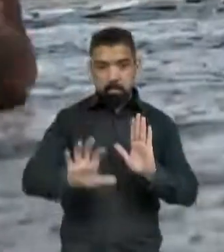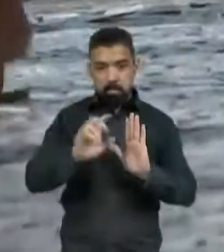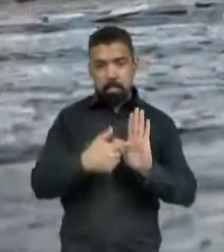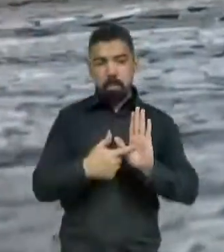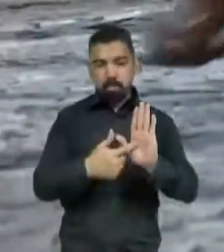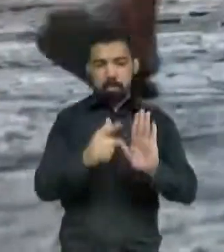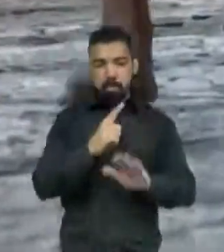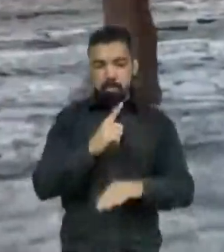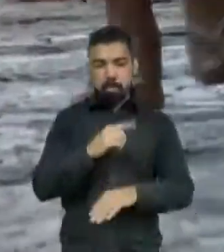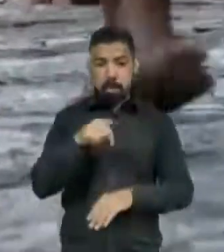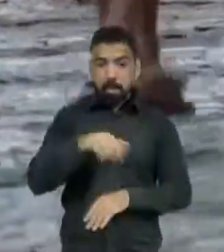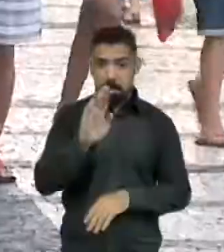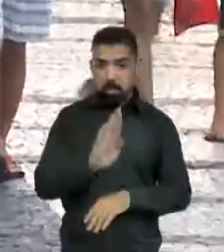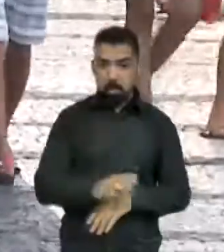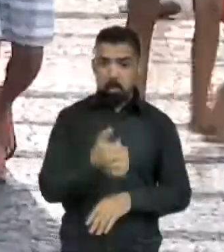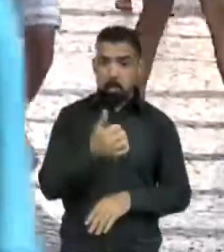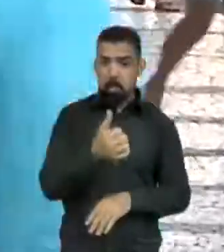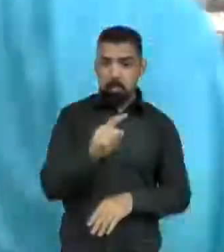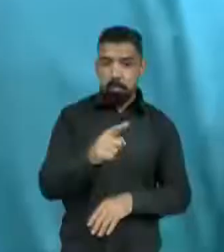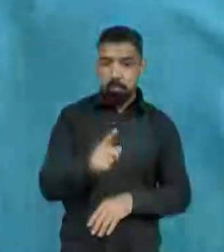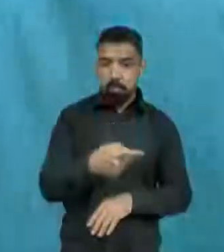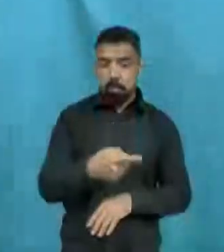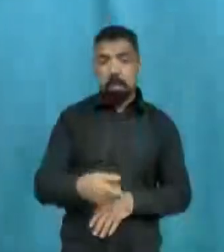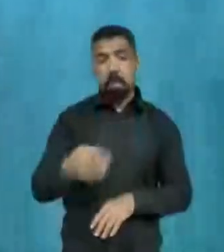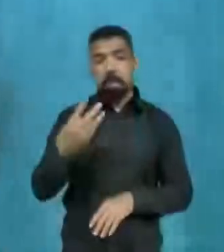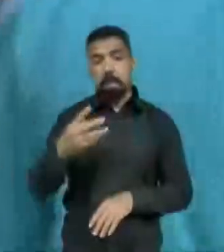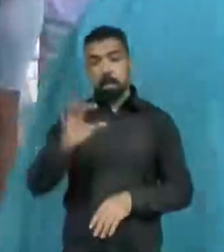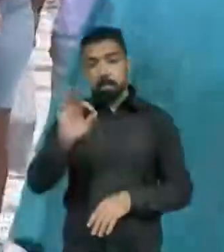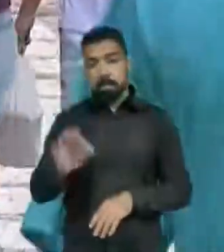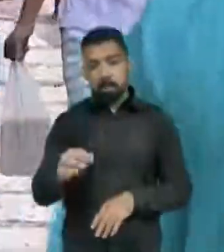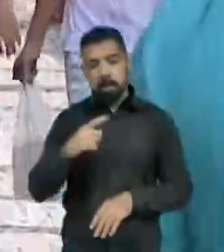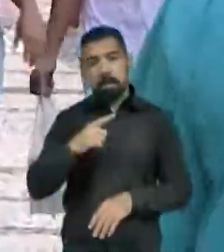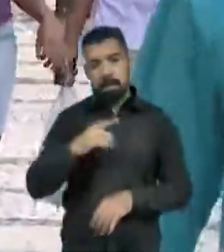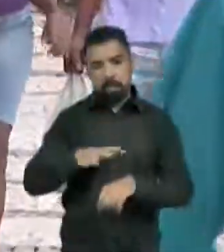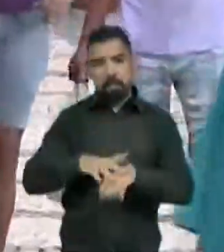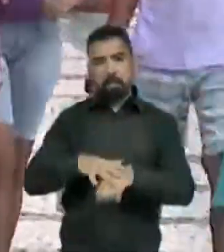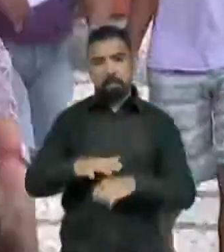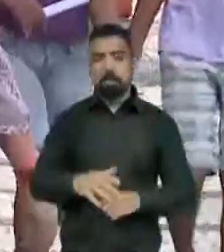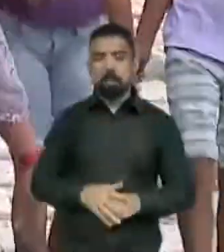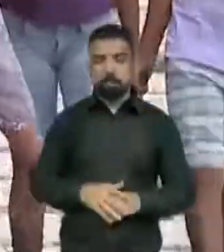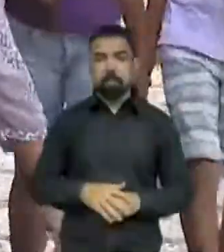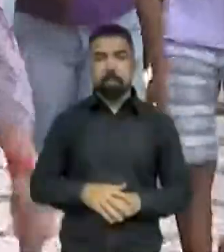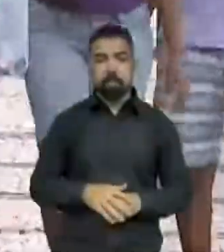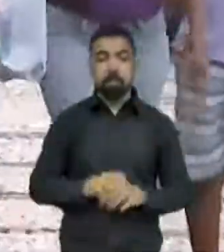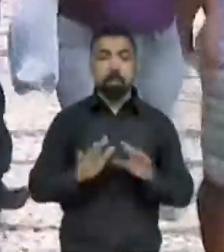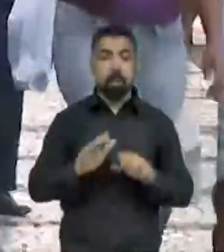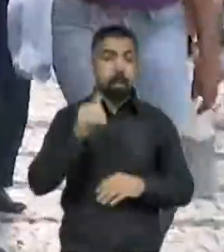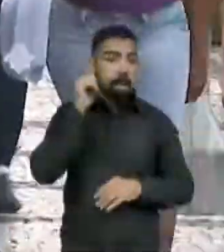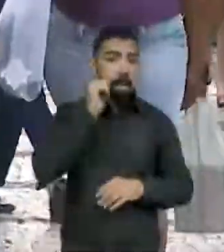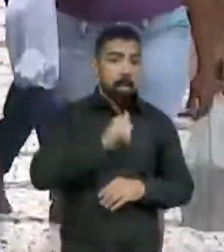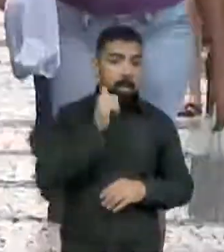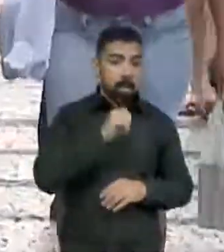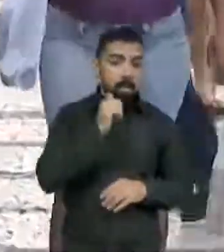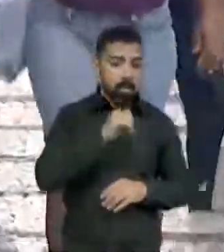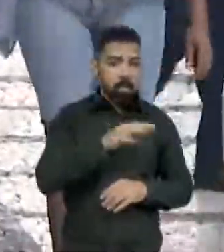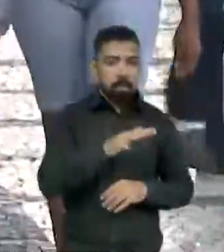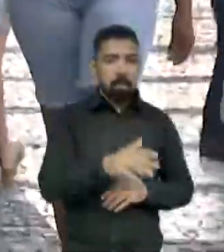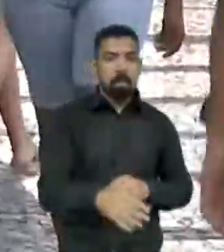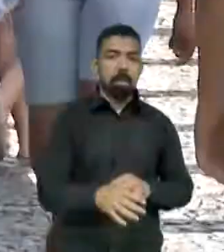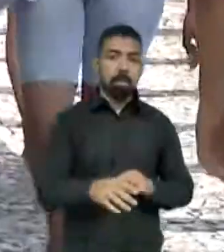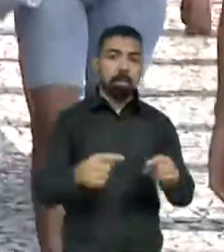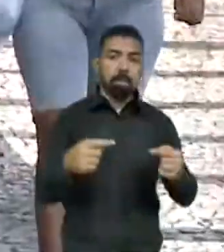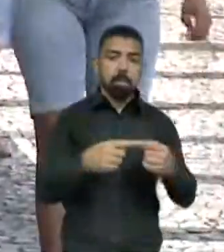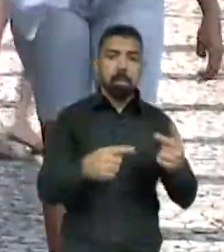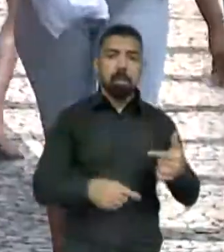dos brasileiros têm a doença, índice que sobe para 14% em relação apenas às mulheres e é de 7% em relação